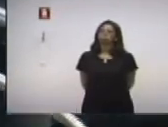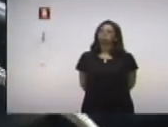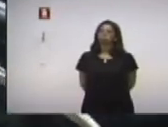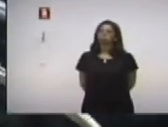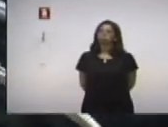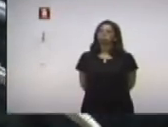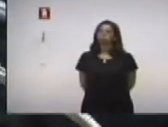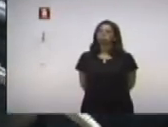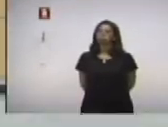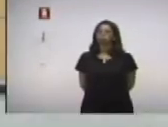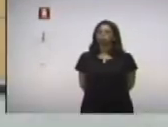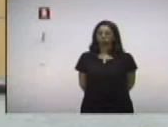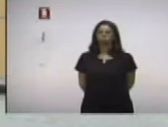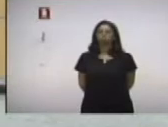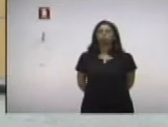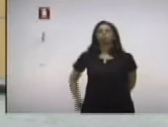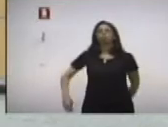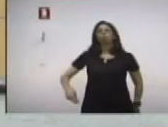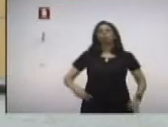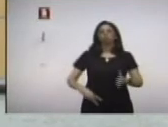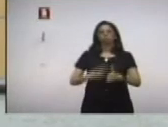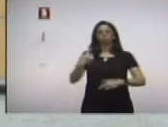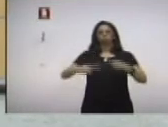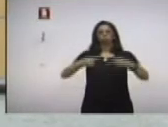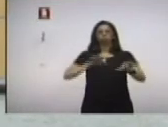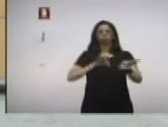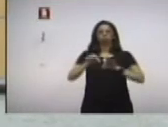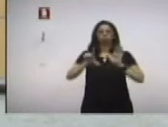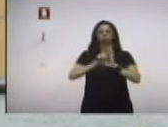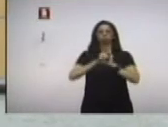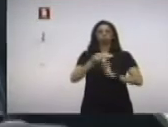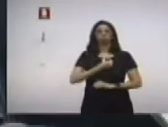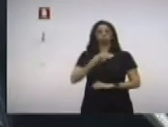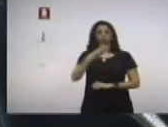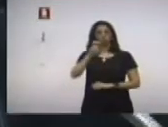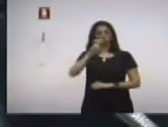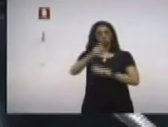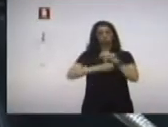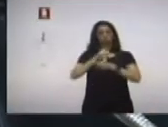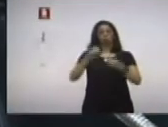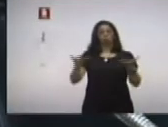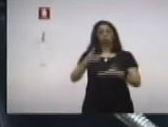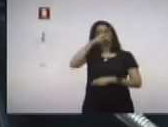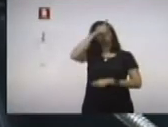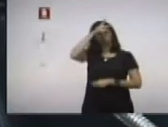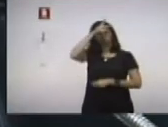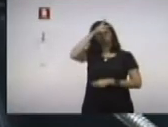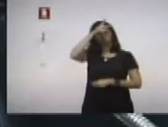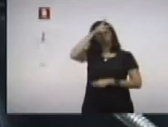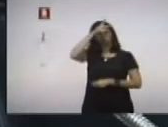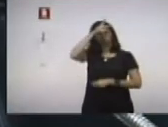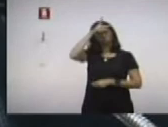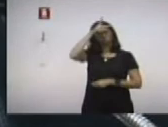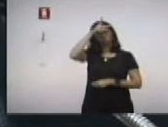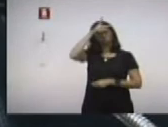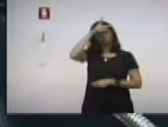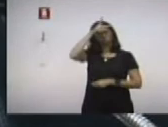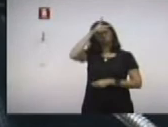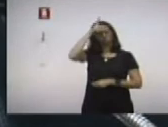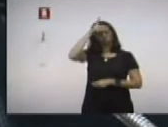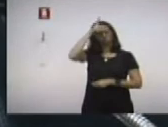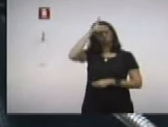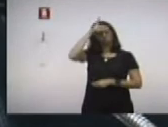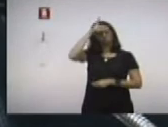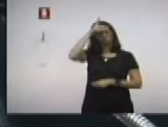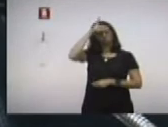em segunda discussão do projeto de lei nº 35/2014 do executivo que dispõe sobre a alteração da